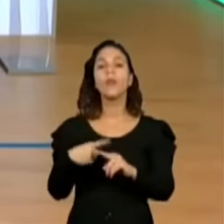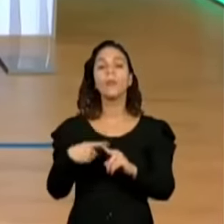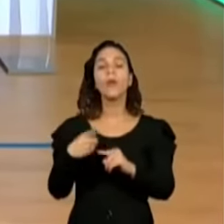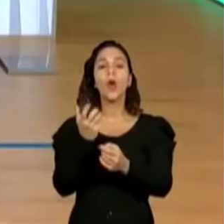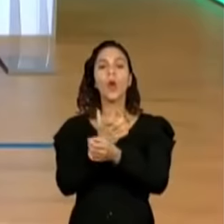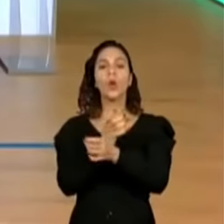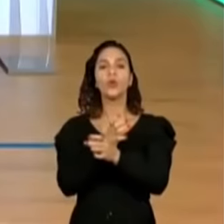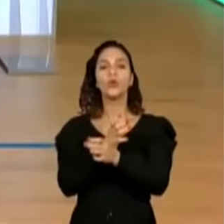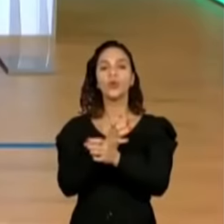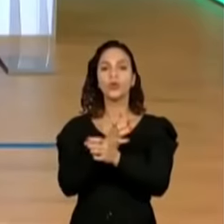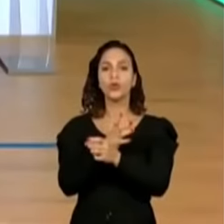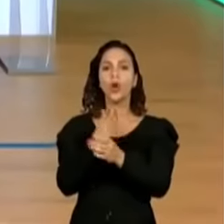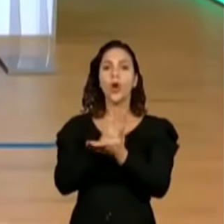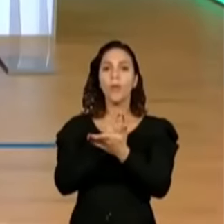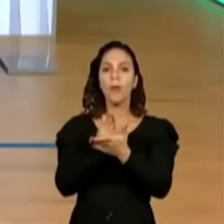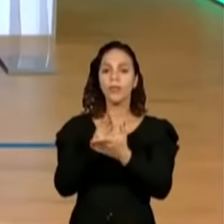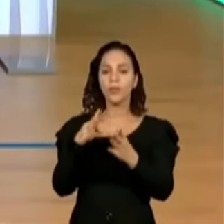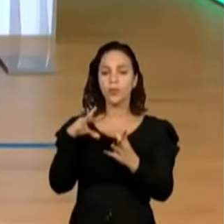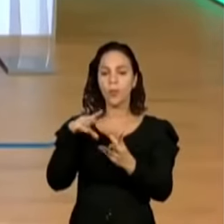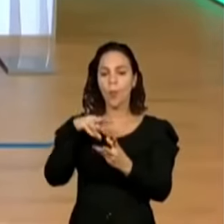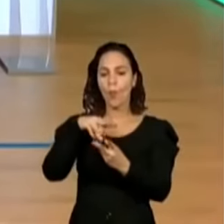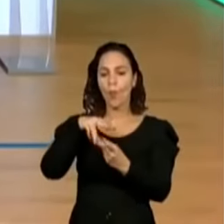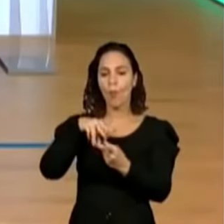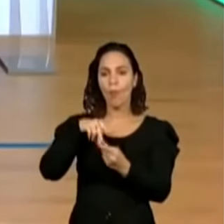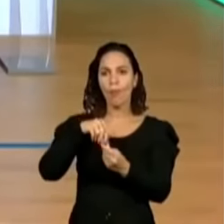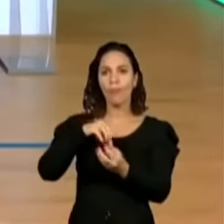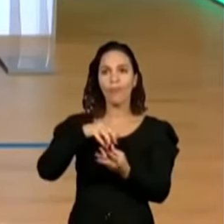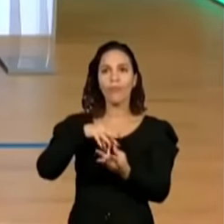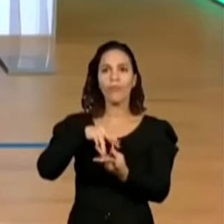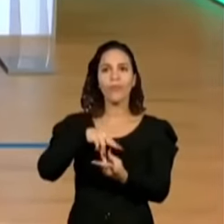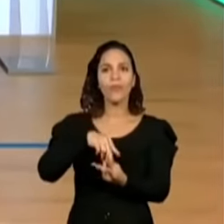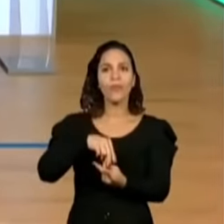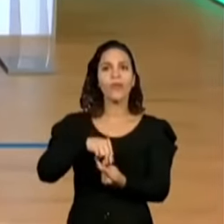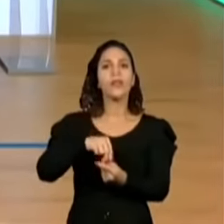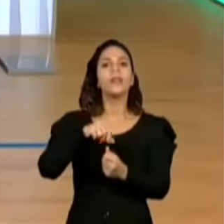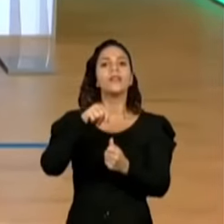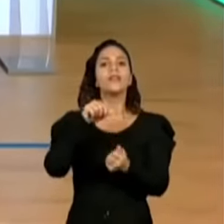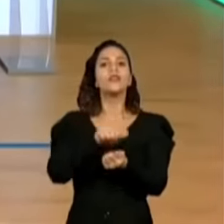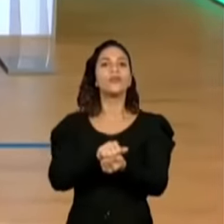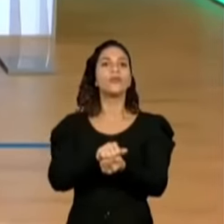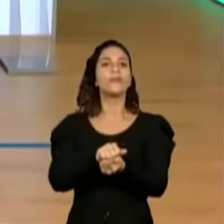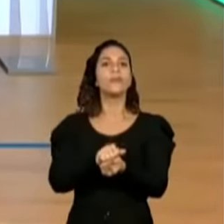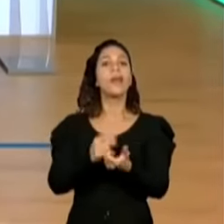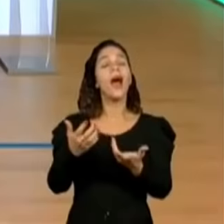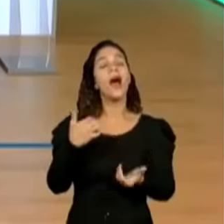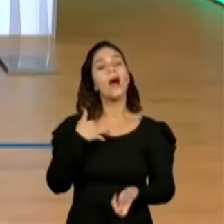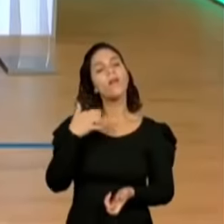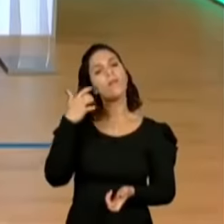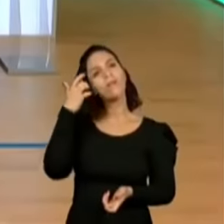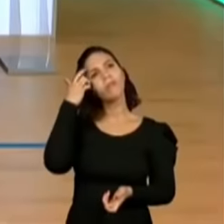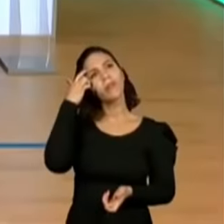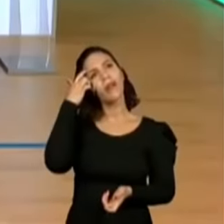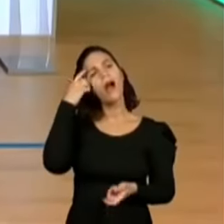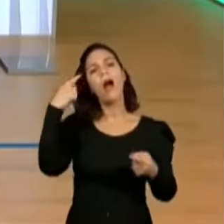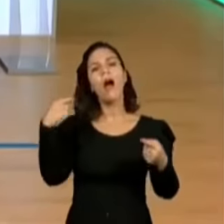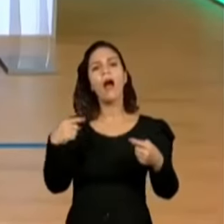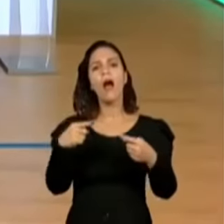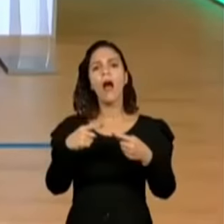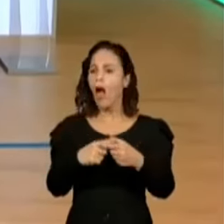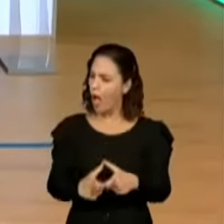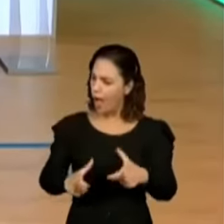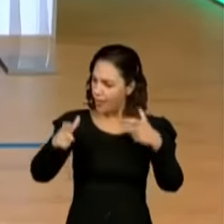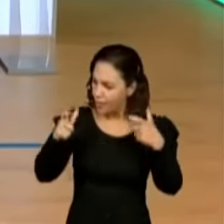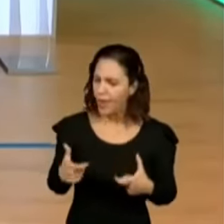fundem, não é? E aí eu lembrei, Pro. Sim. Do título da aula de hoje. Sim. Cadê meus ossos? Acho que é por isso a pergunta,